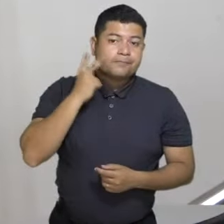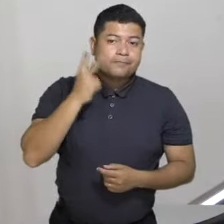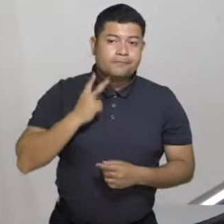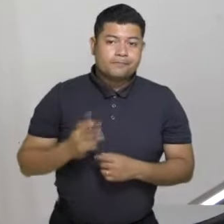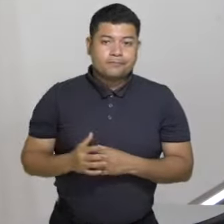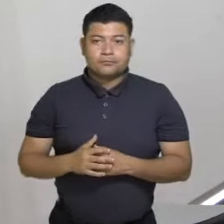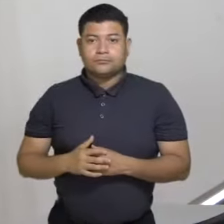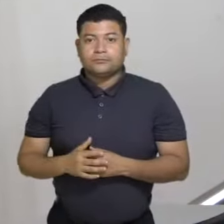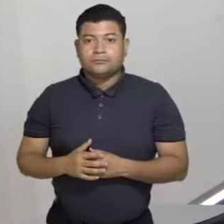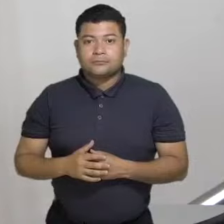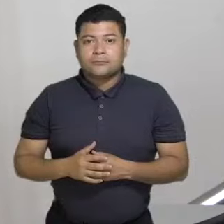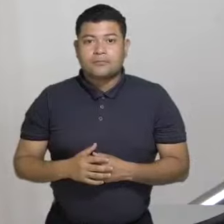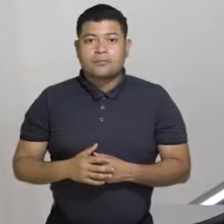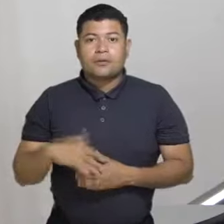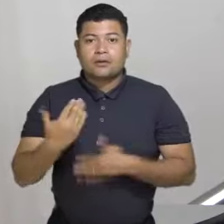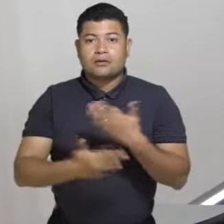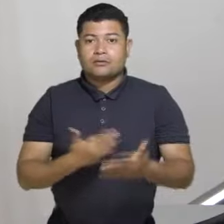Na última,